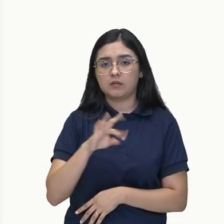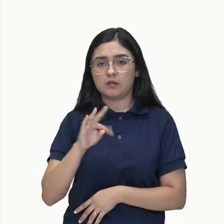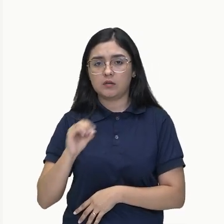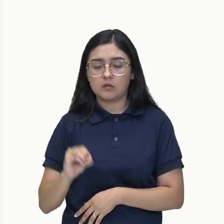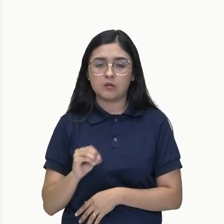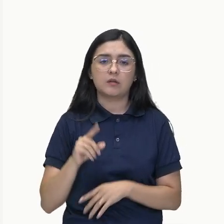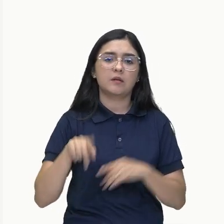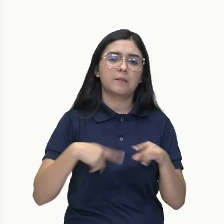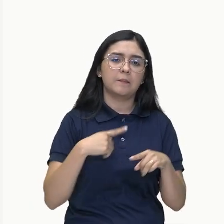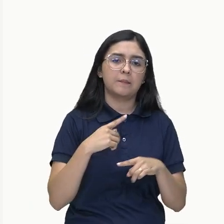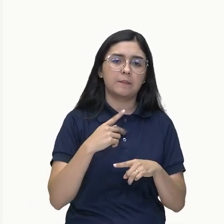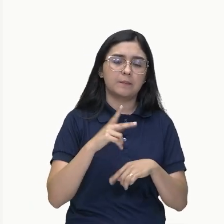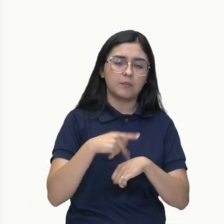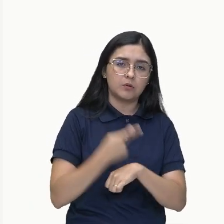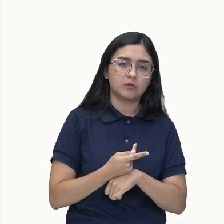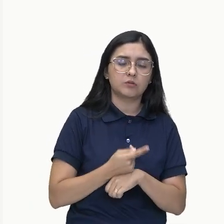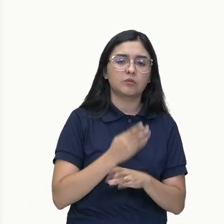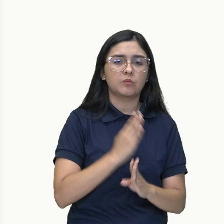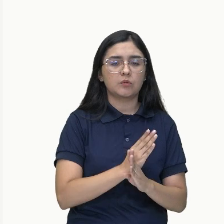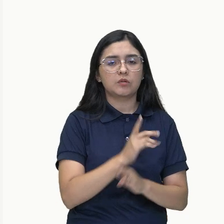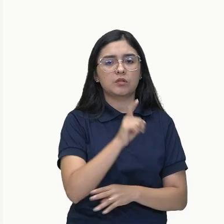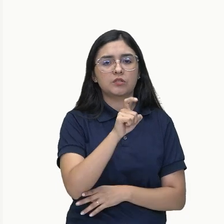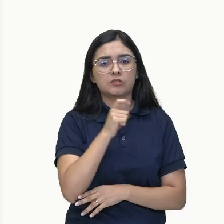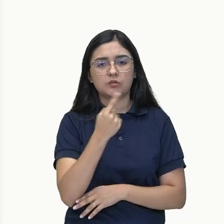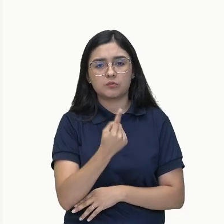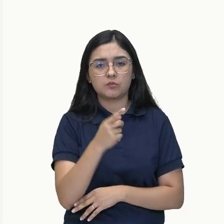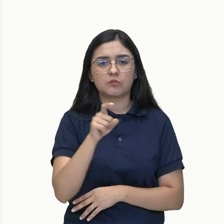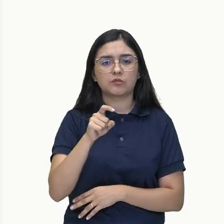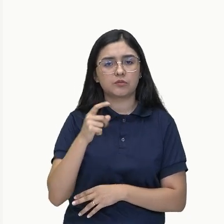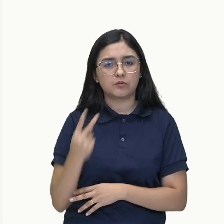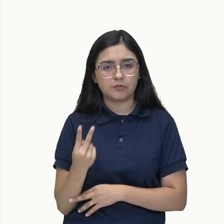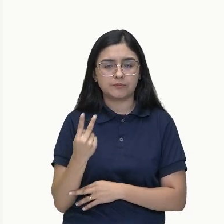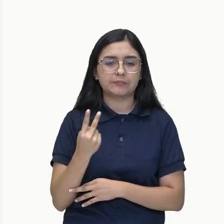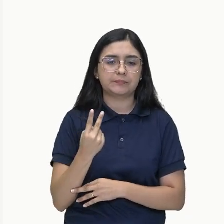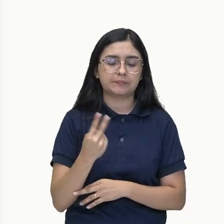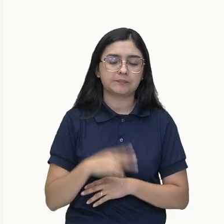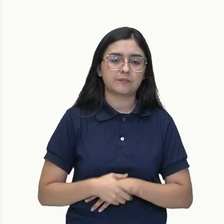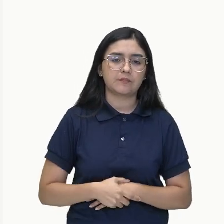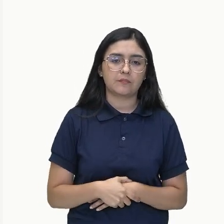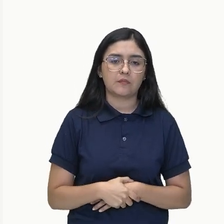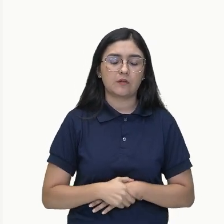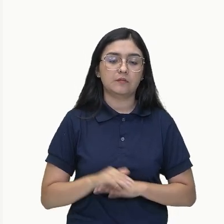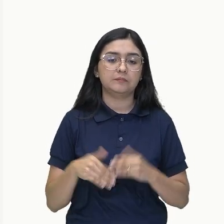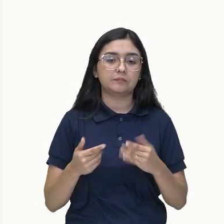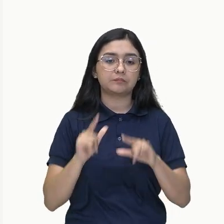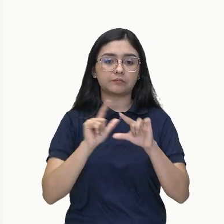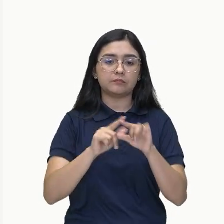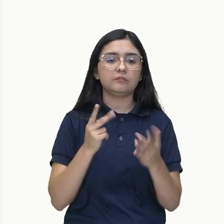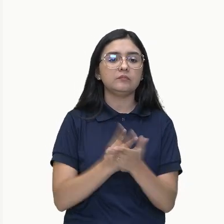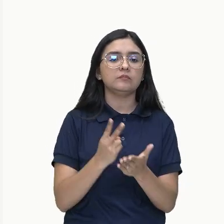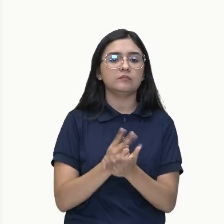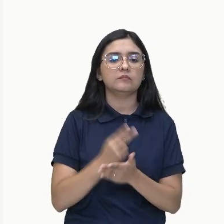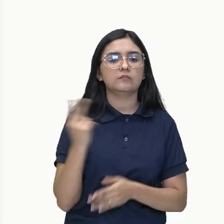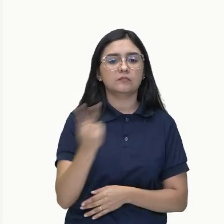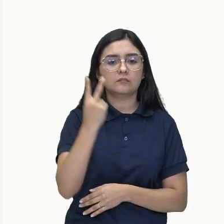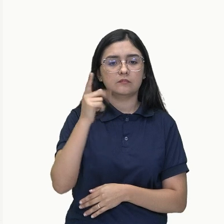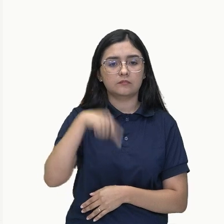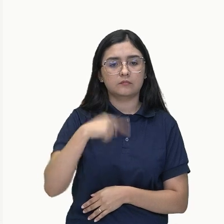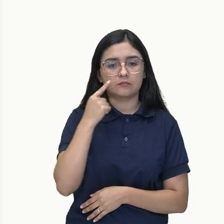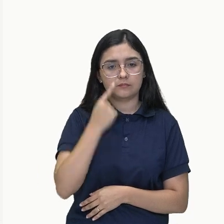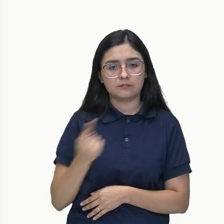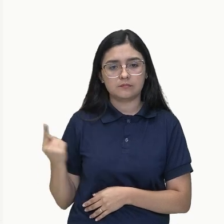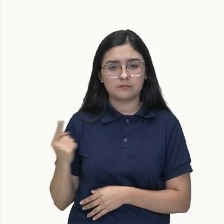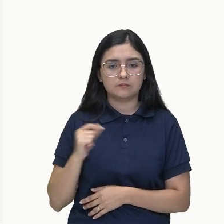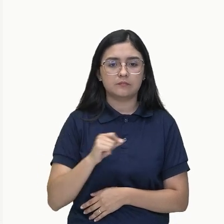x1, x2, né? Toda aquela história lá, tá? Então, o delta ele sempre vai valer, para